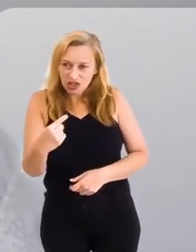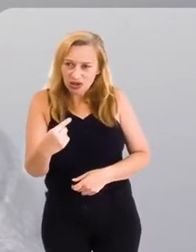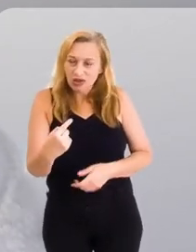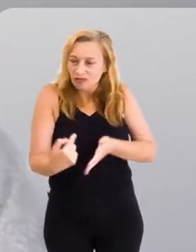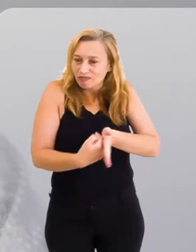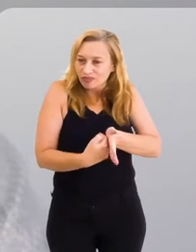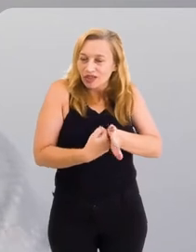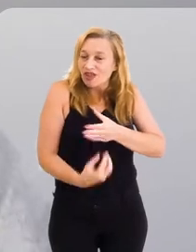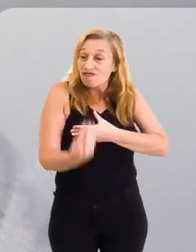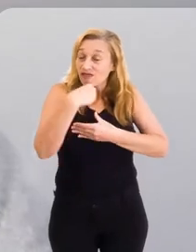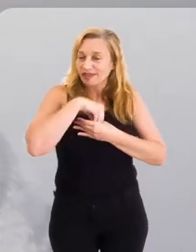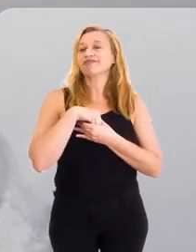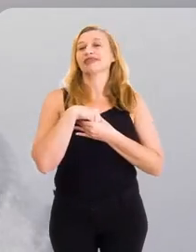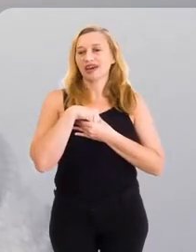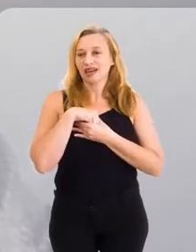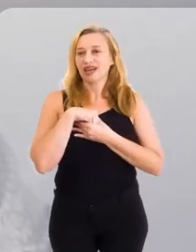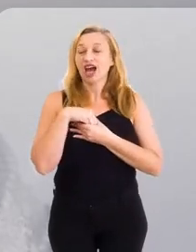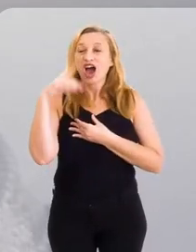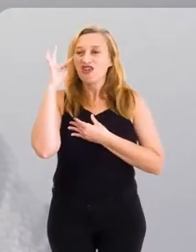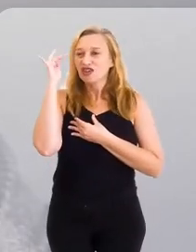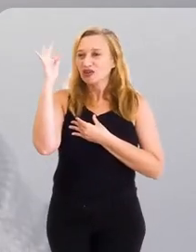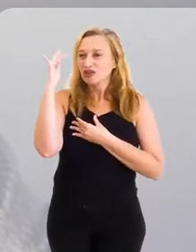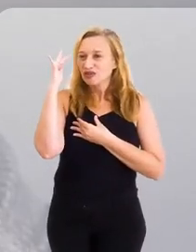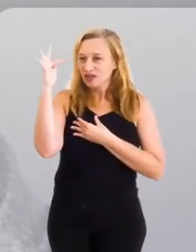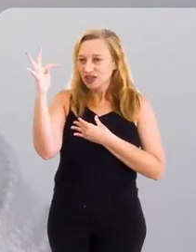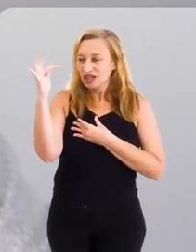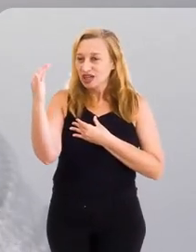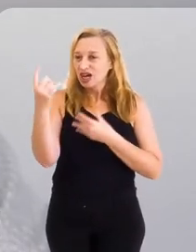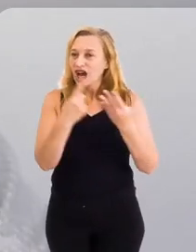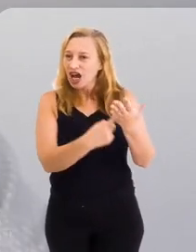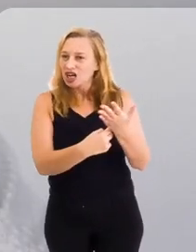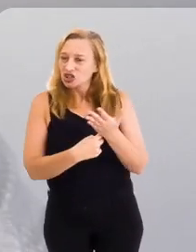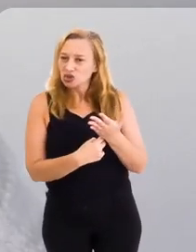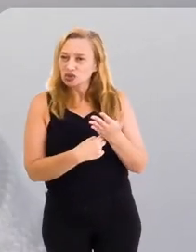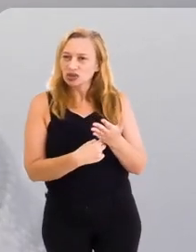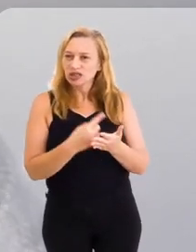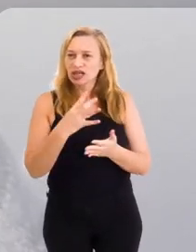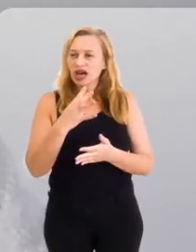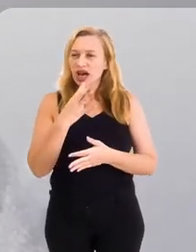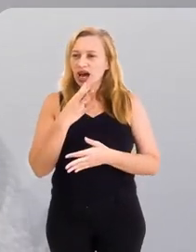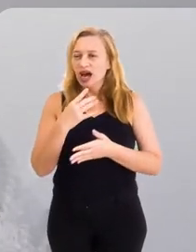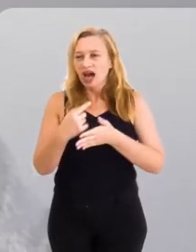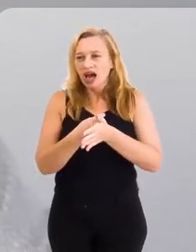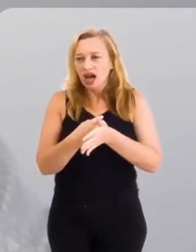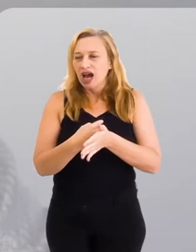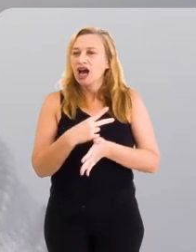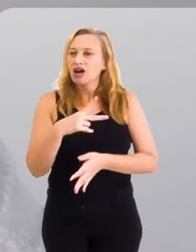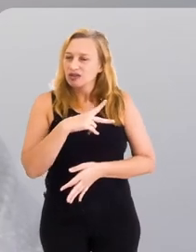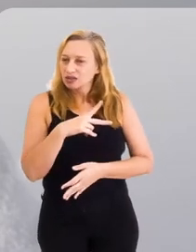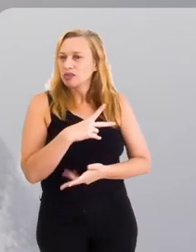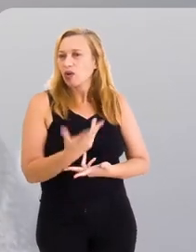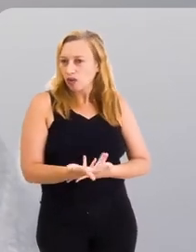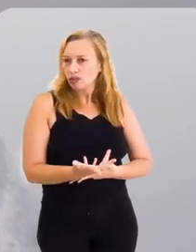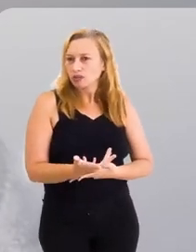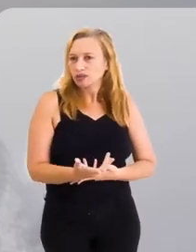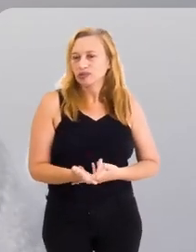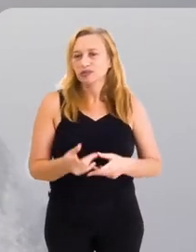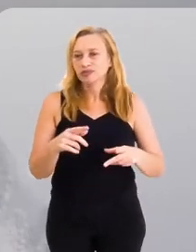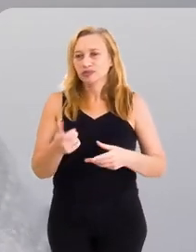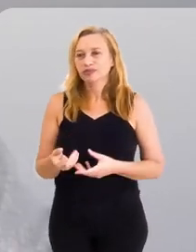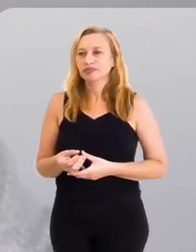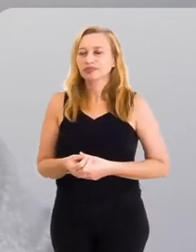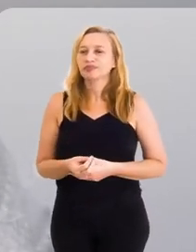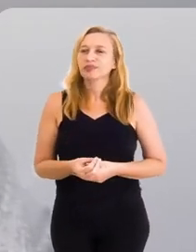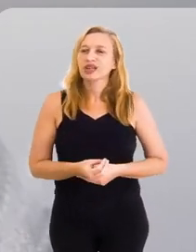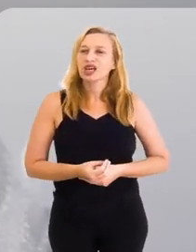veja aquilo que já está dentro dela. Tá? A filosofia é nada mais do que ajuda a trazer à tona aquilo que já existe desperto